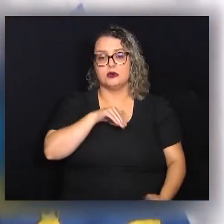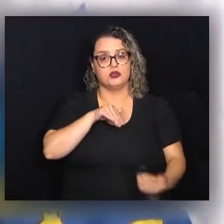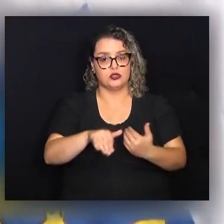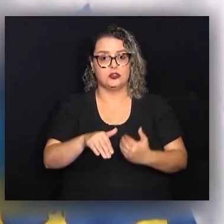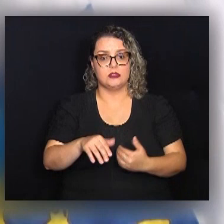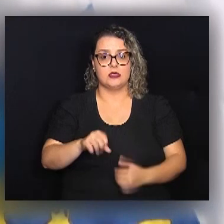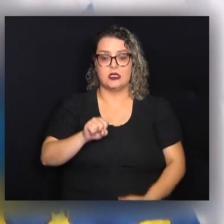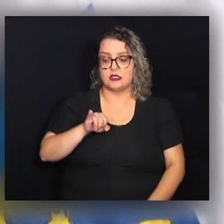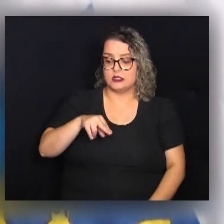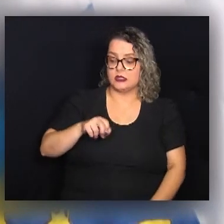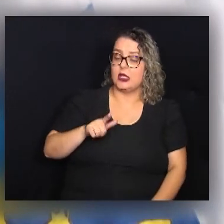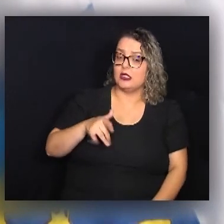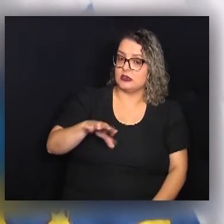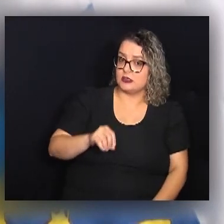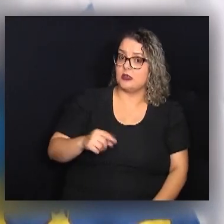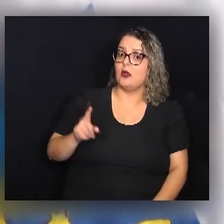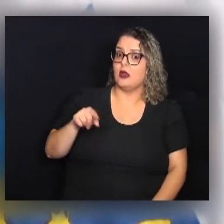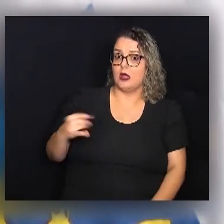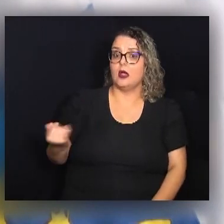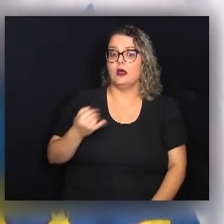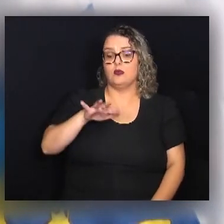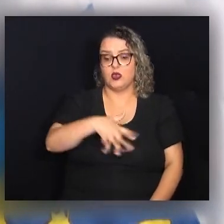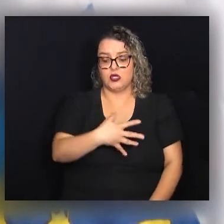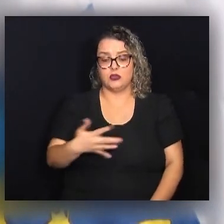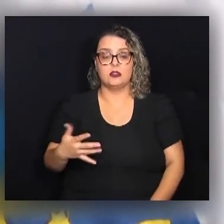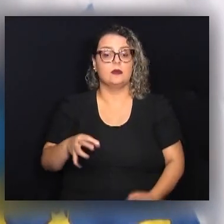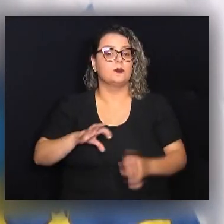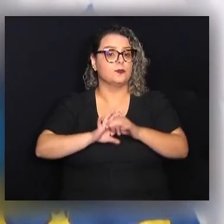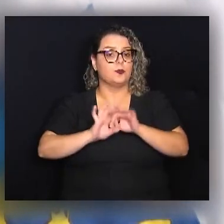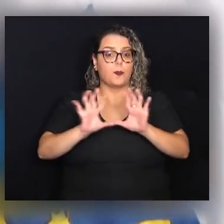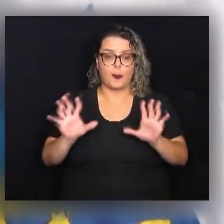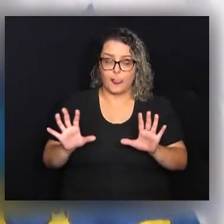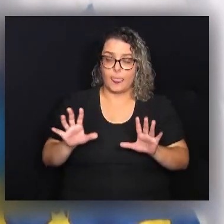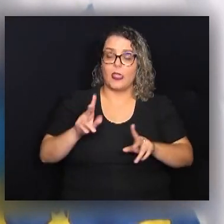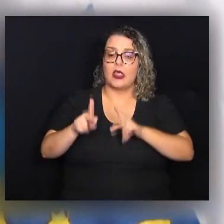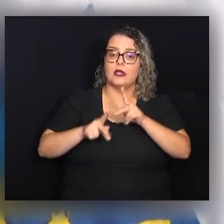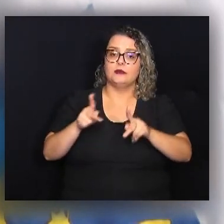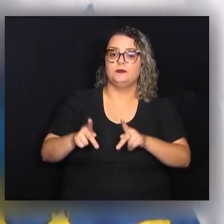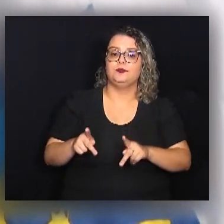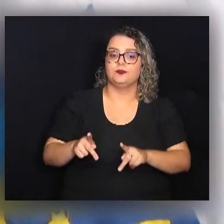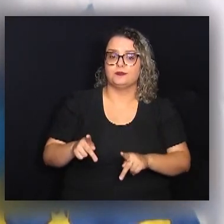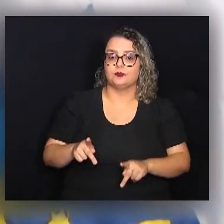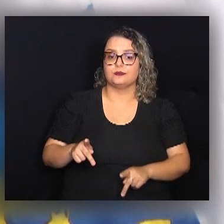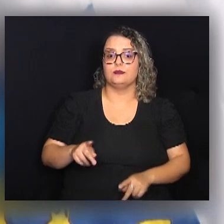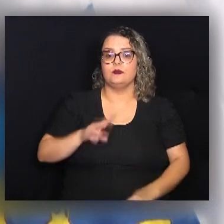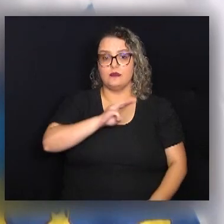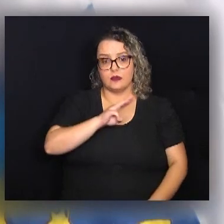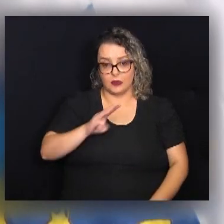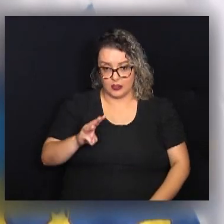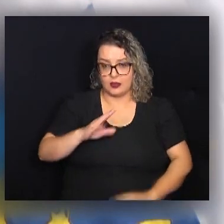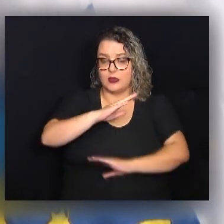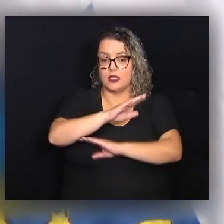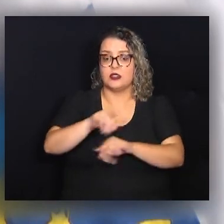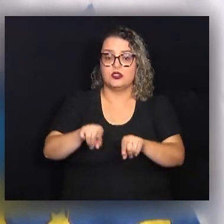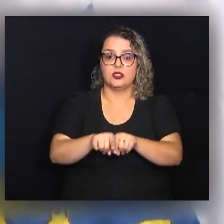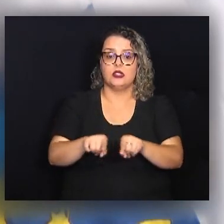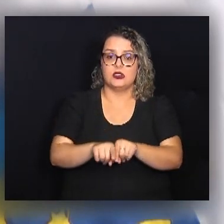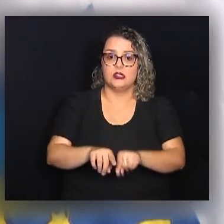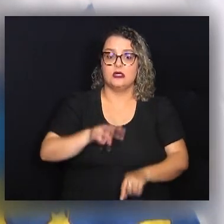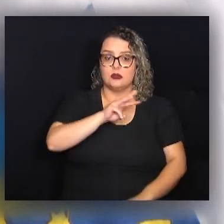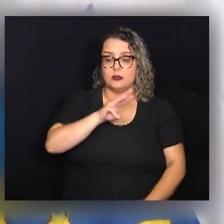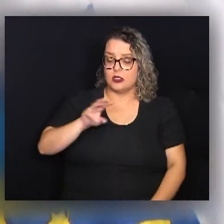é simplesmente punir, arrecadar, mas educar e sinalizar adequadamente, até para orientar a